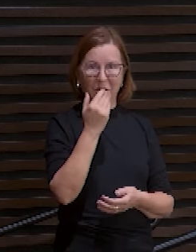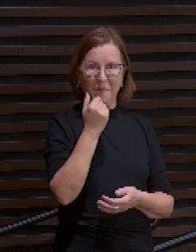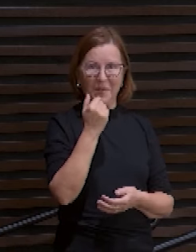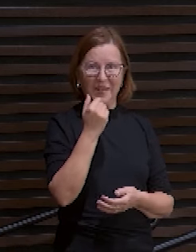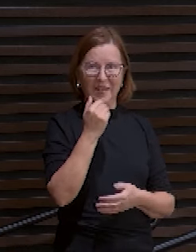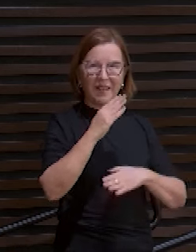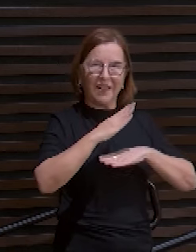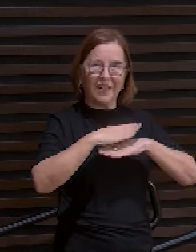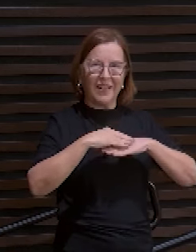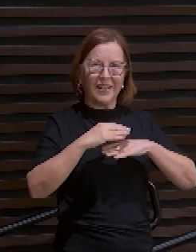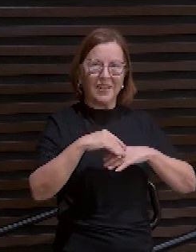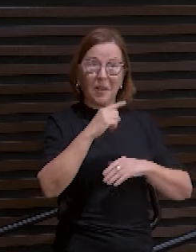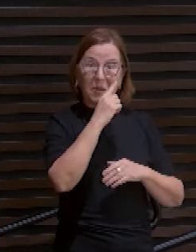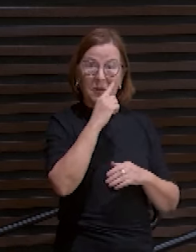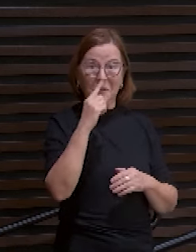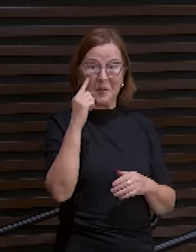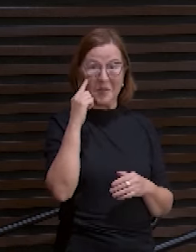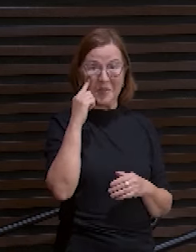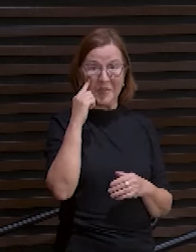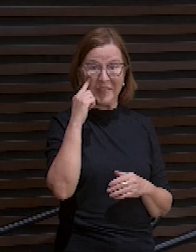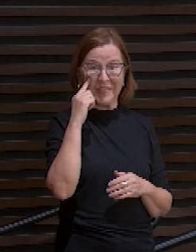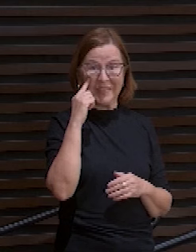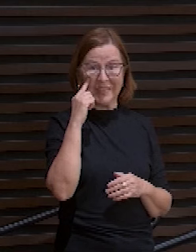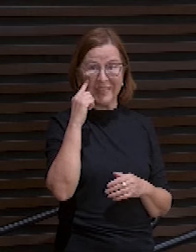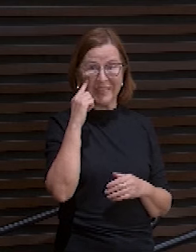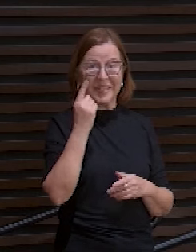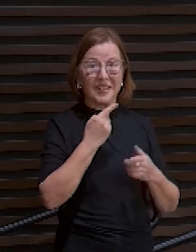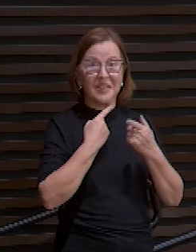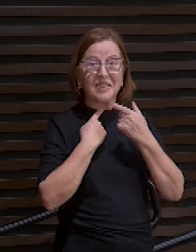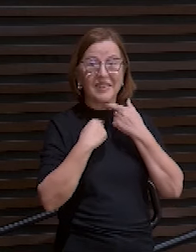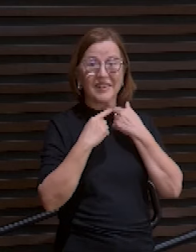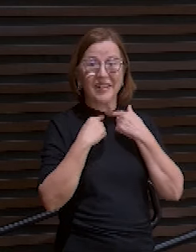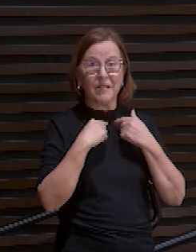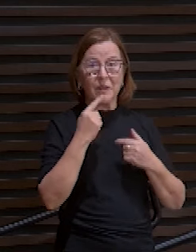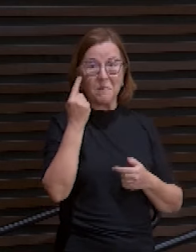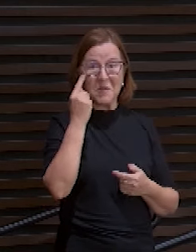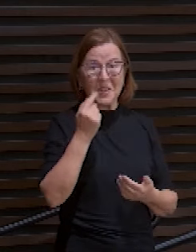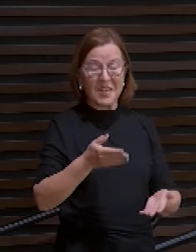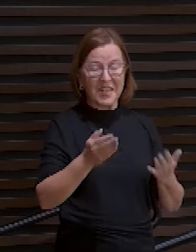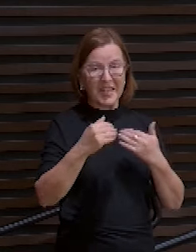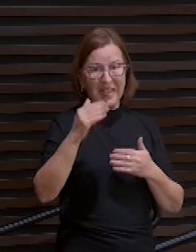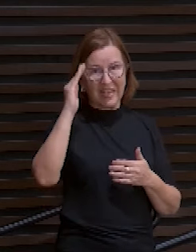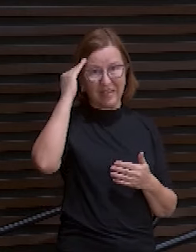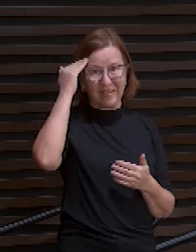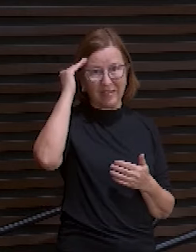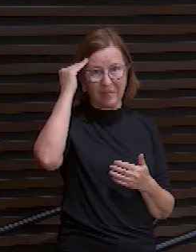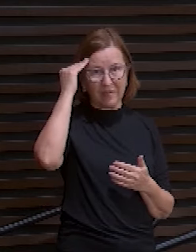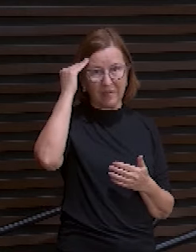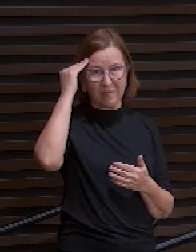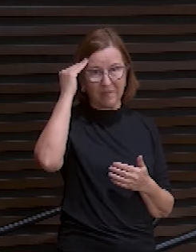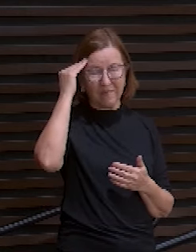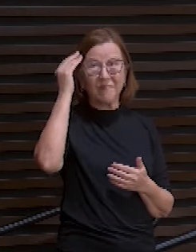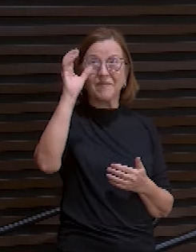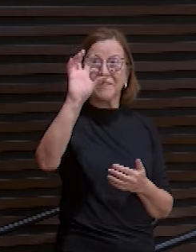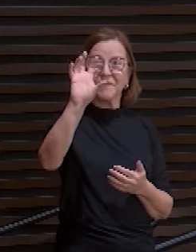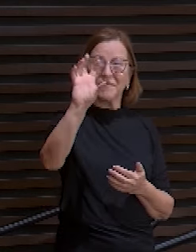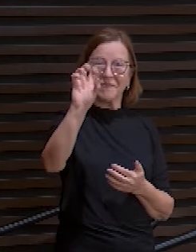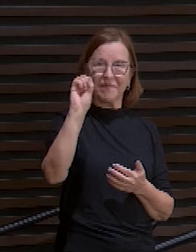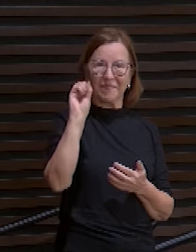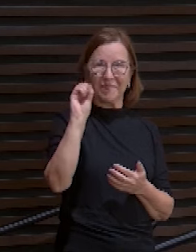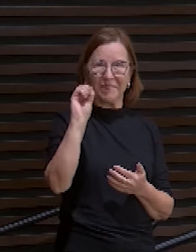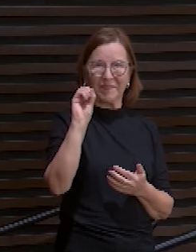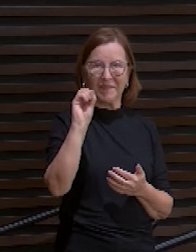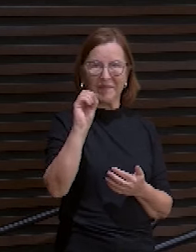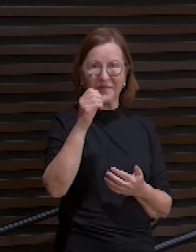comer agradável aos olhos e árvore desejável para dar entendimento tomou-lhe do